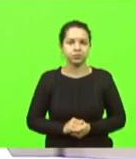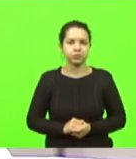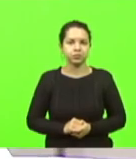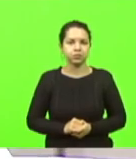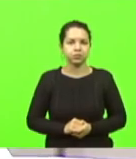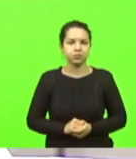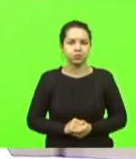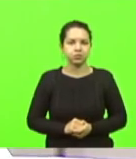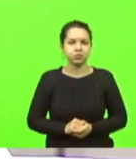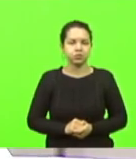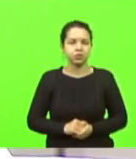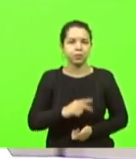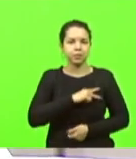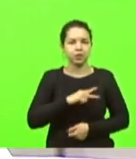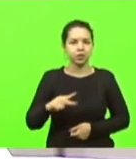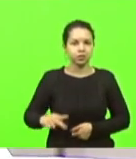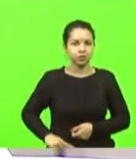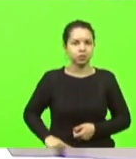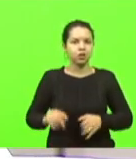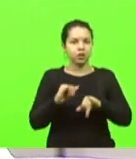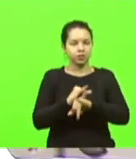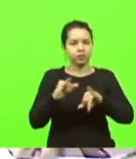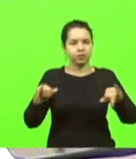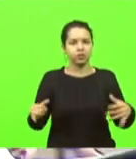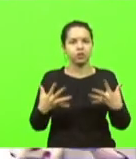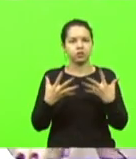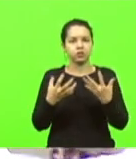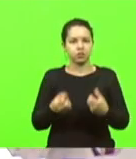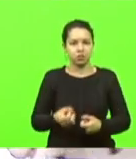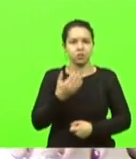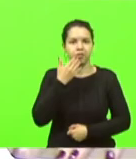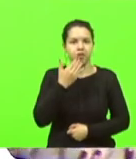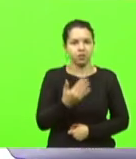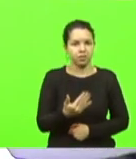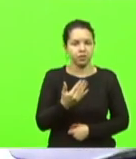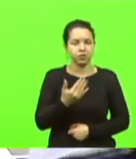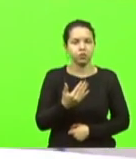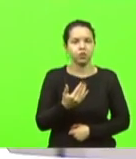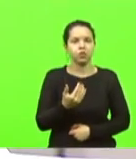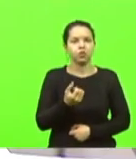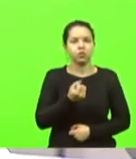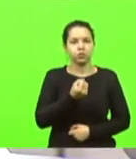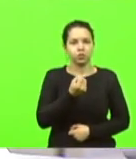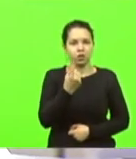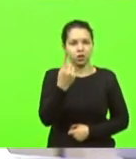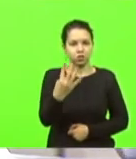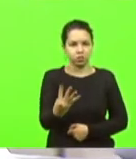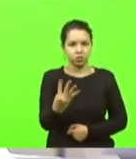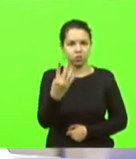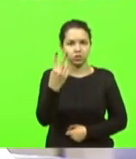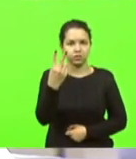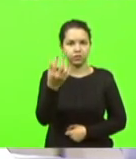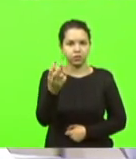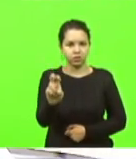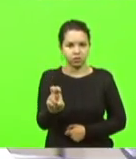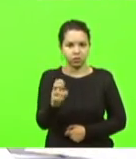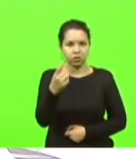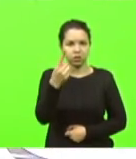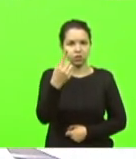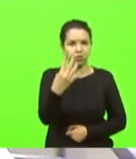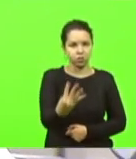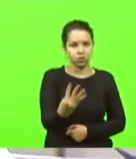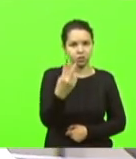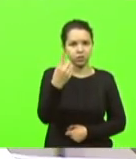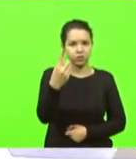Esta presidência comunica que defere os seguintes requerimentos, requerimento 1425 e 1427.